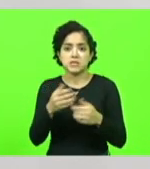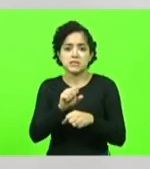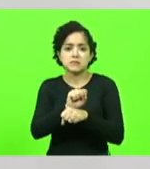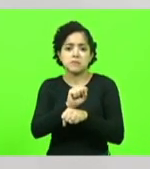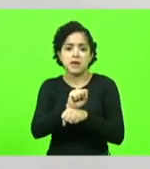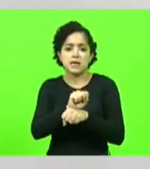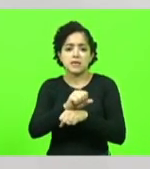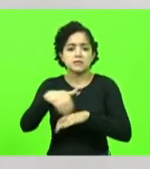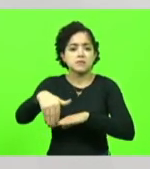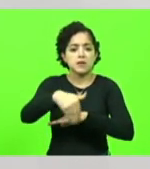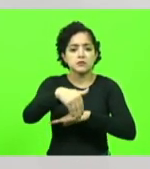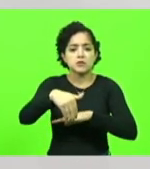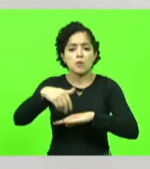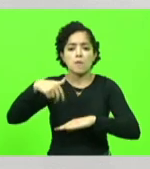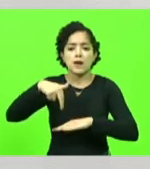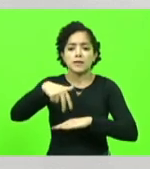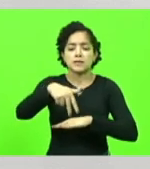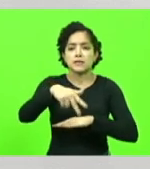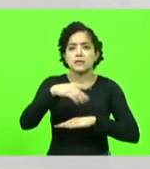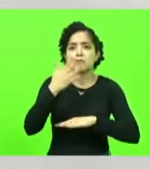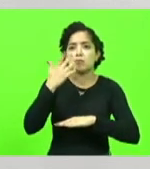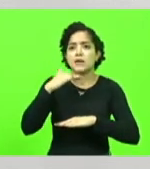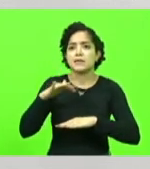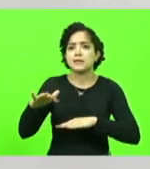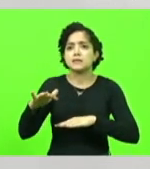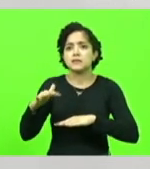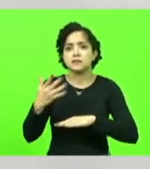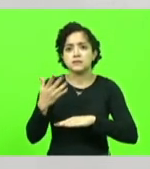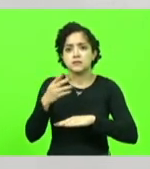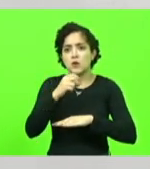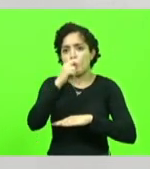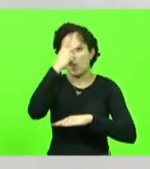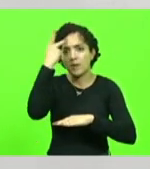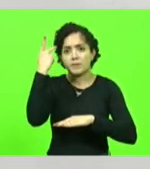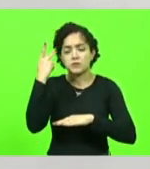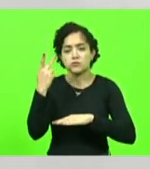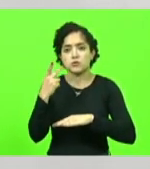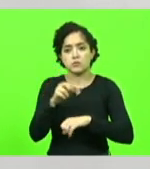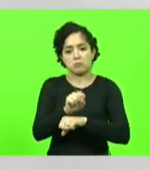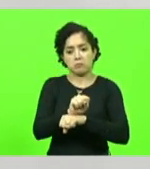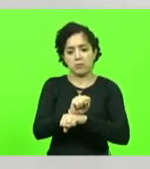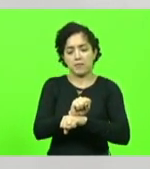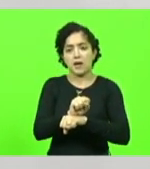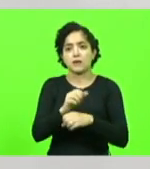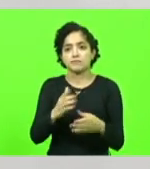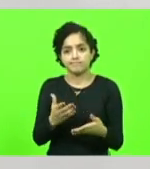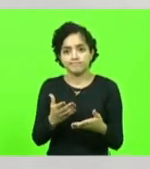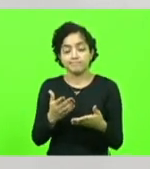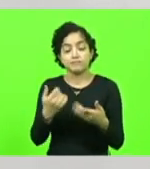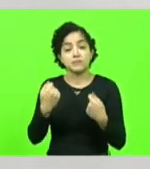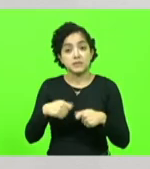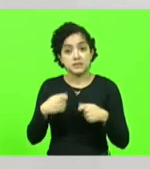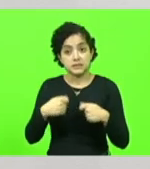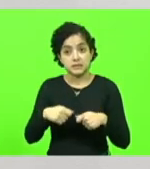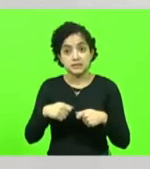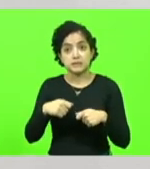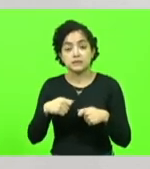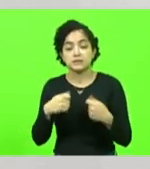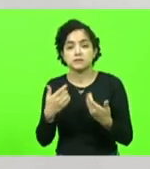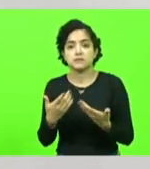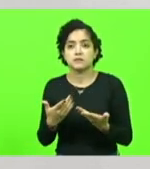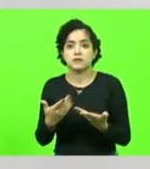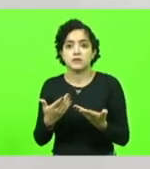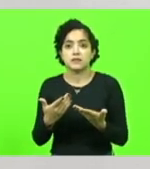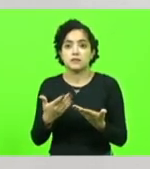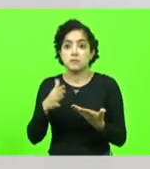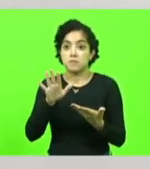criança, uma pessoa, ele não seguraria a velocidade? Sim, seguraria. Então, nós precisamos ter essa ação. Mas, também, nós temos que